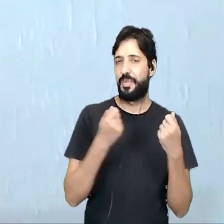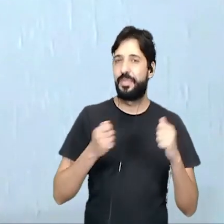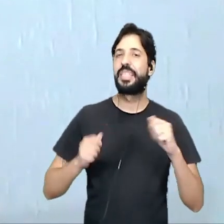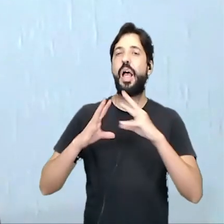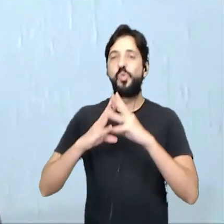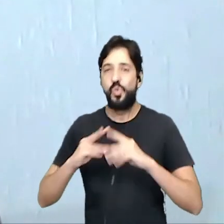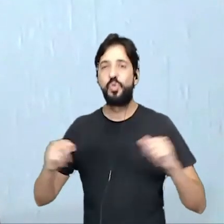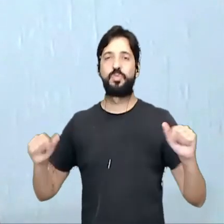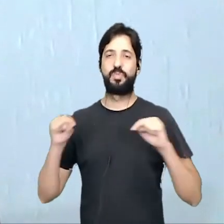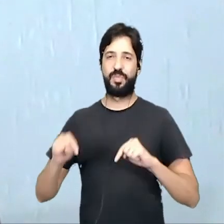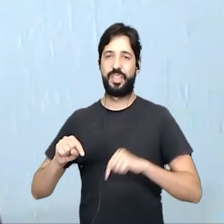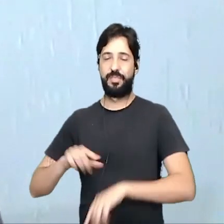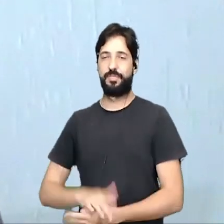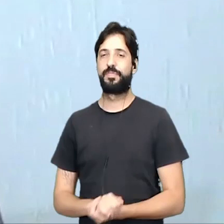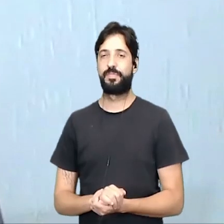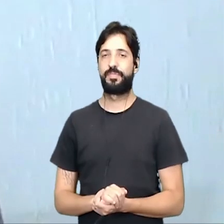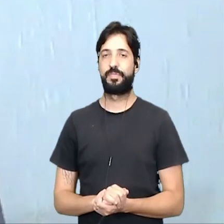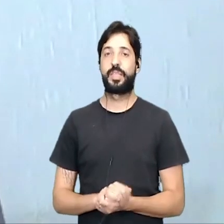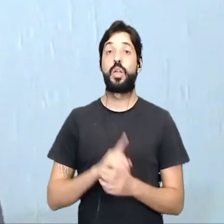indígenas. E